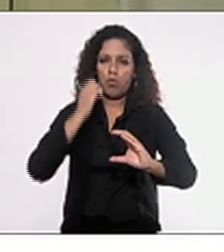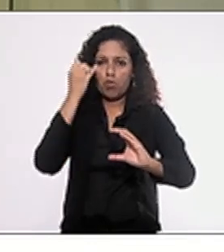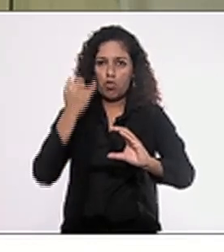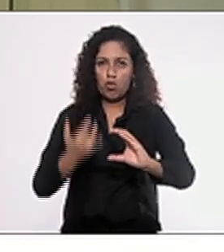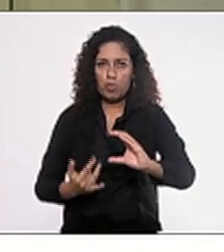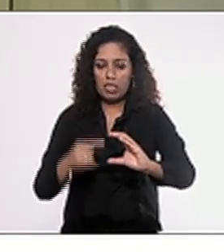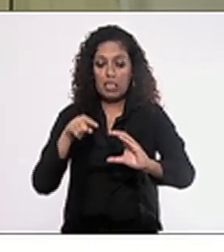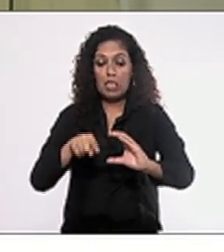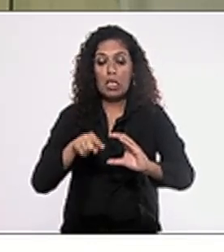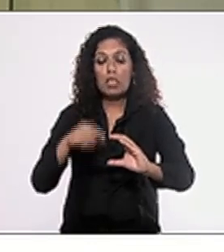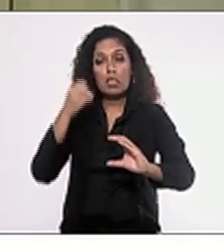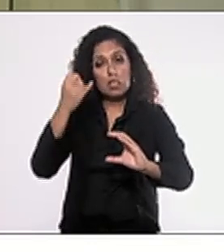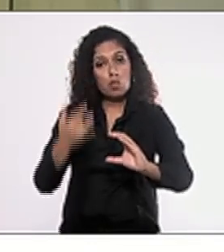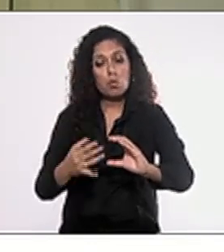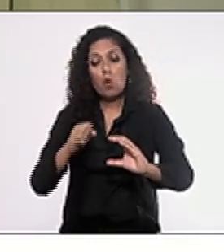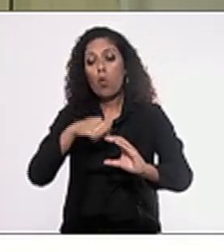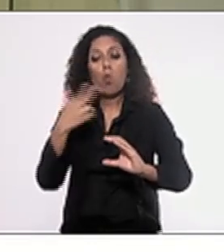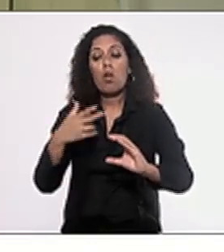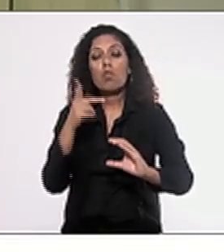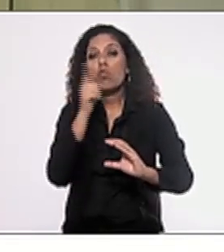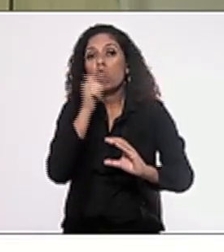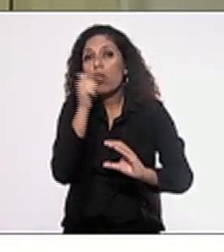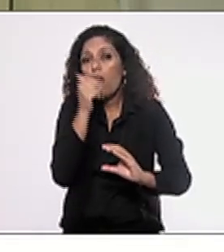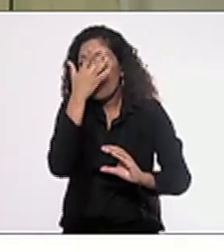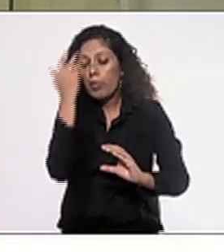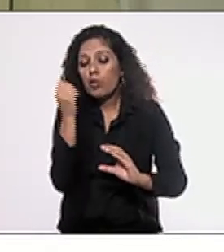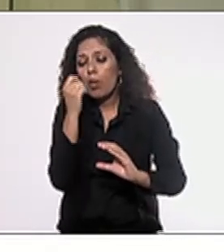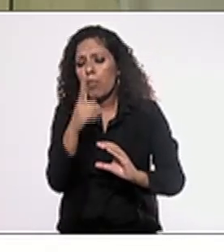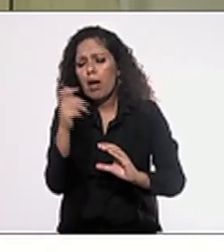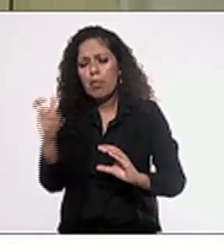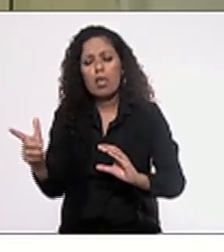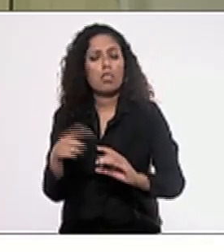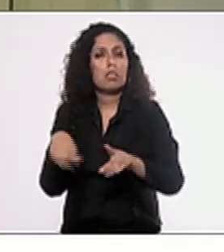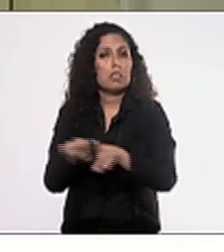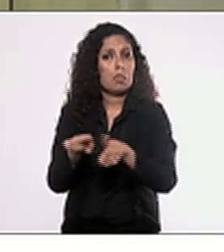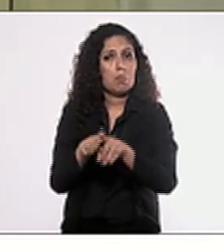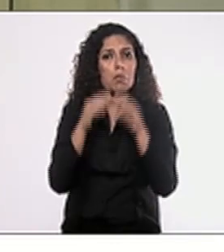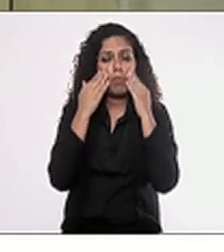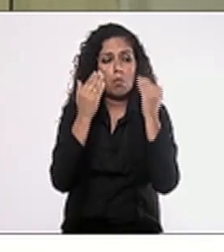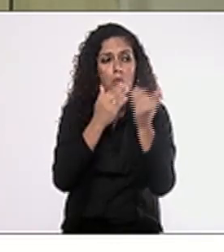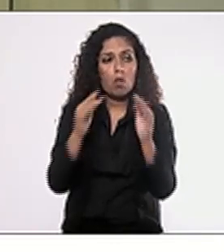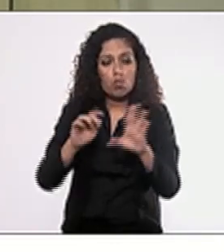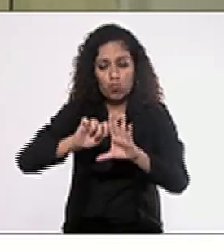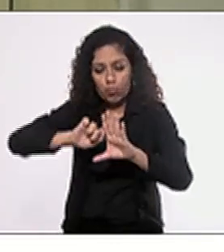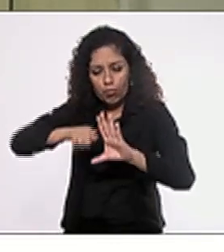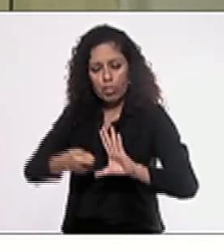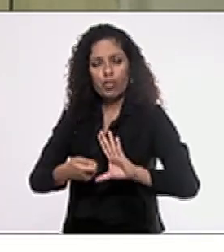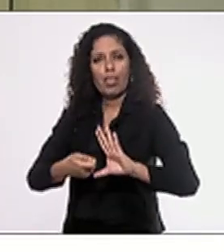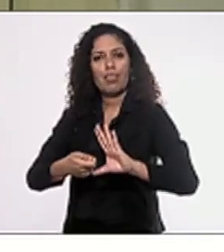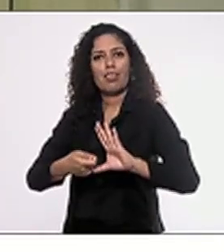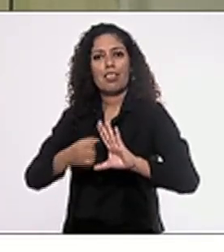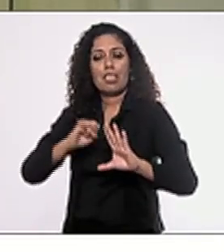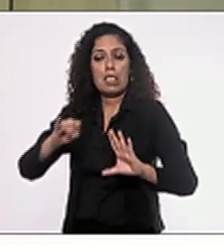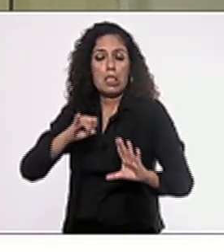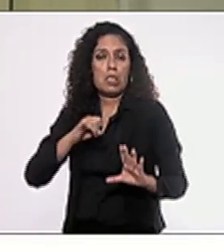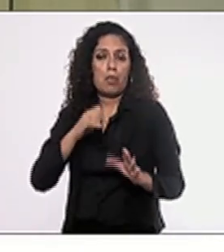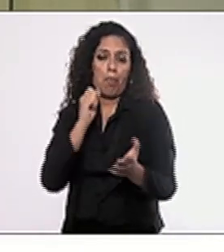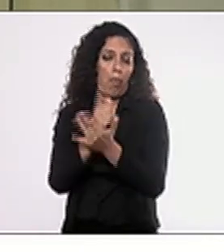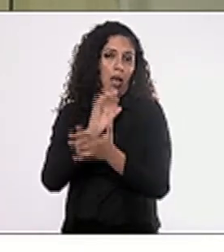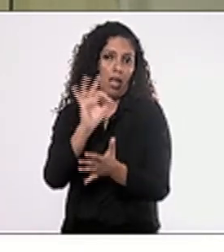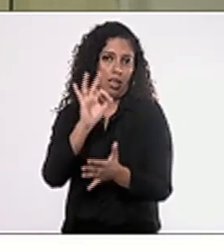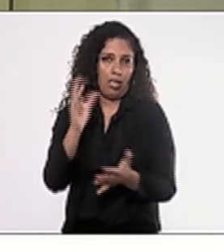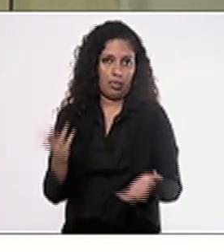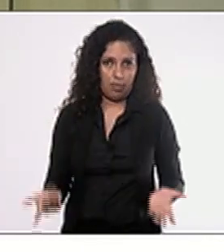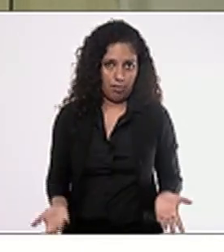aparelho é capaz de medir o quanto de água o apartamento consome e é capaz também de fechar o fornecimento de água daquele